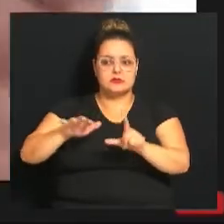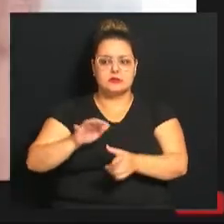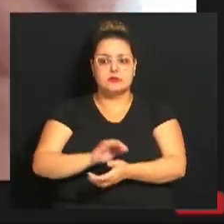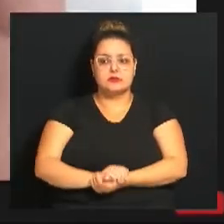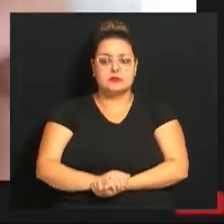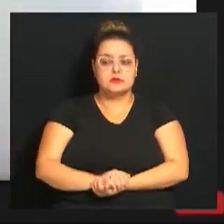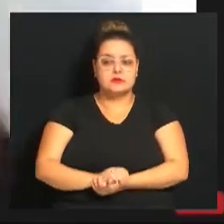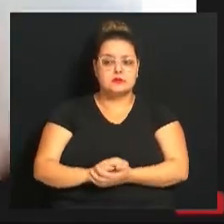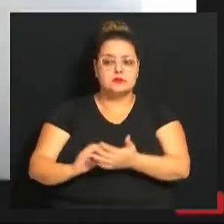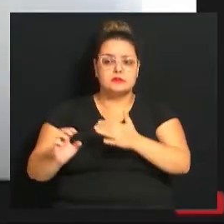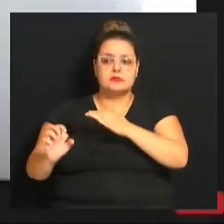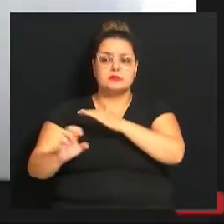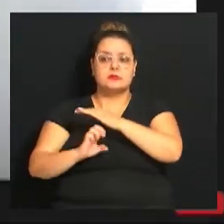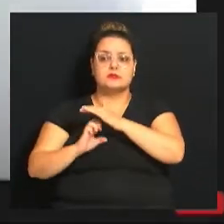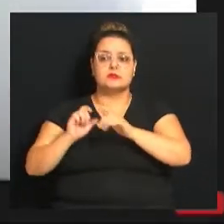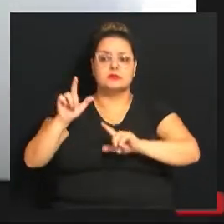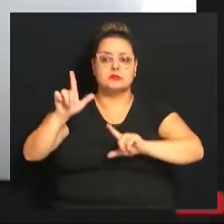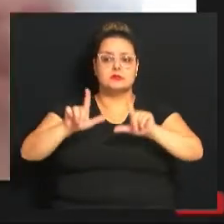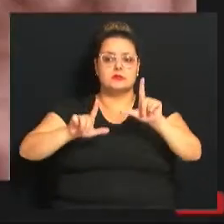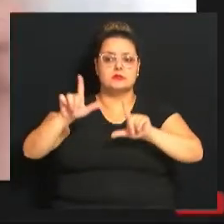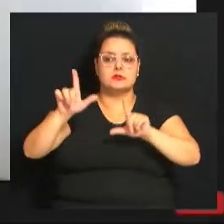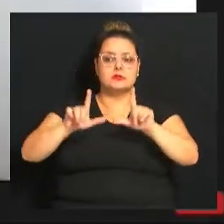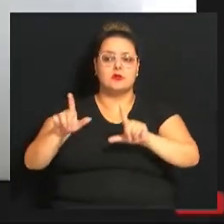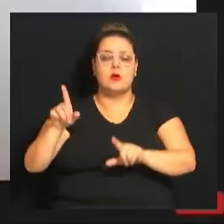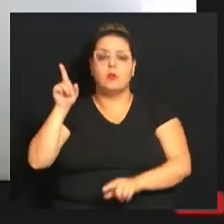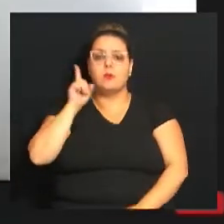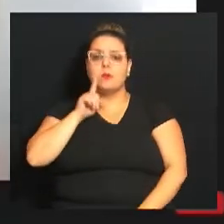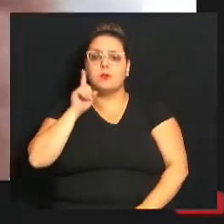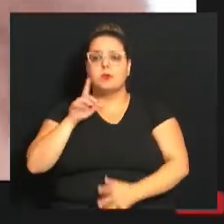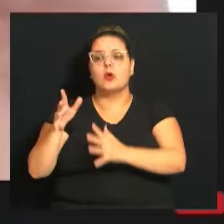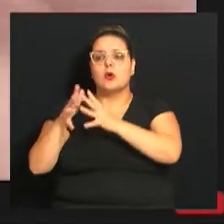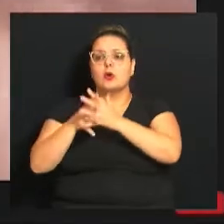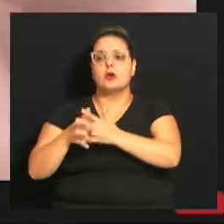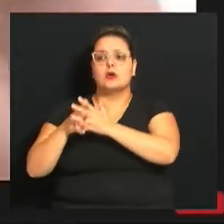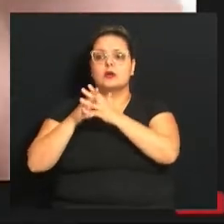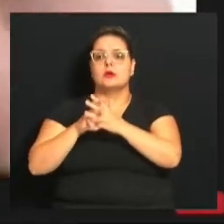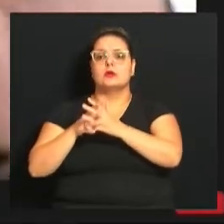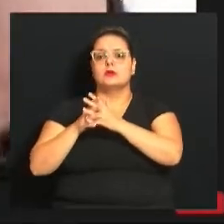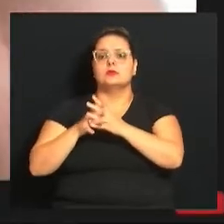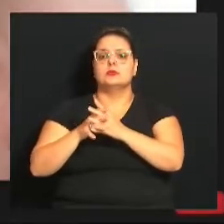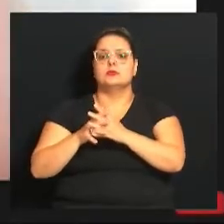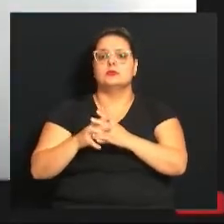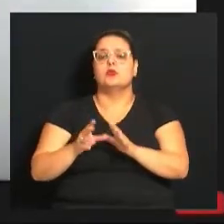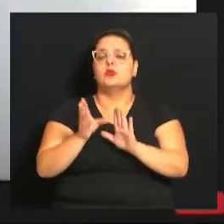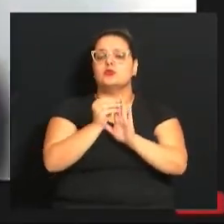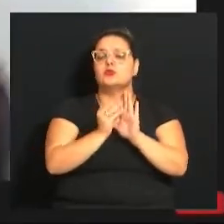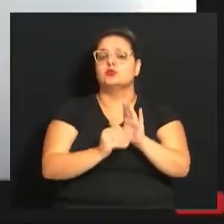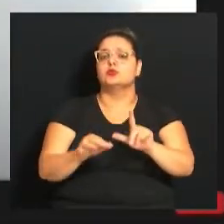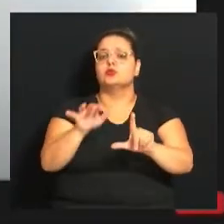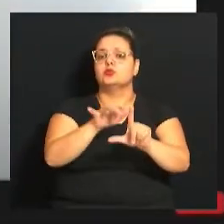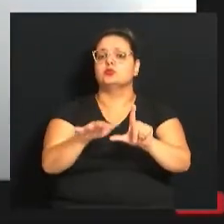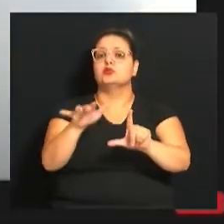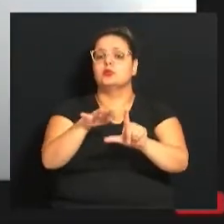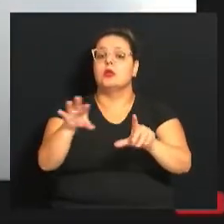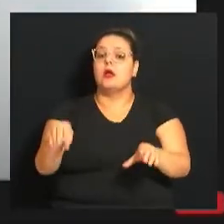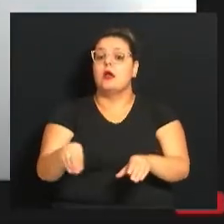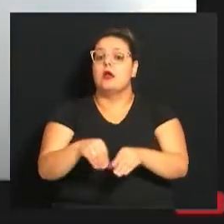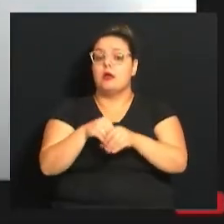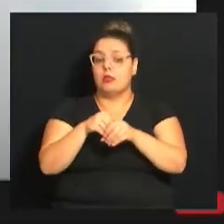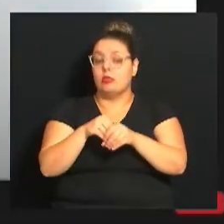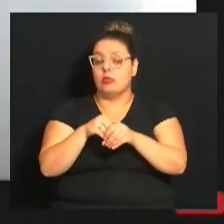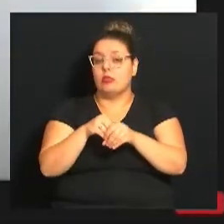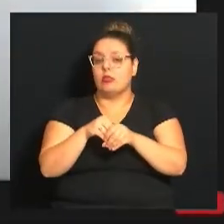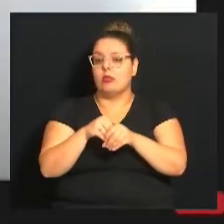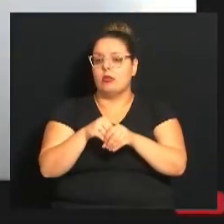de TV americanas estavam se mexendo para ter o conteúdo via streaming, eles colocaram dentro do pacote de venda, do